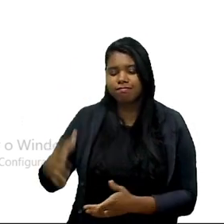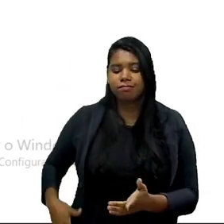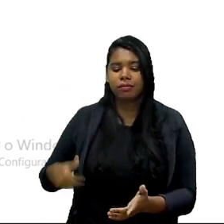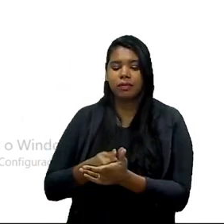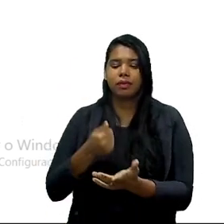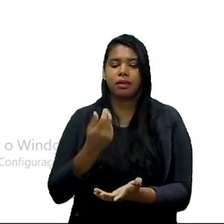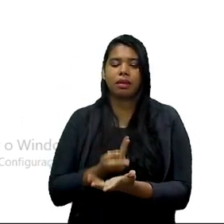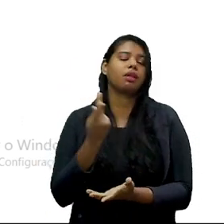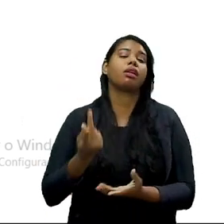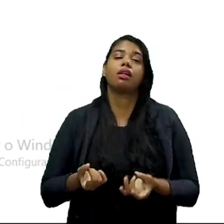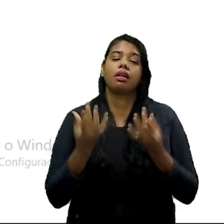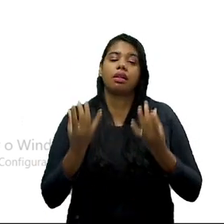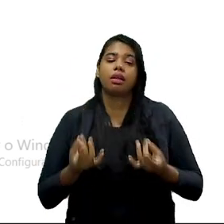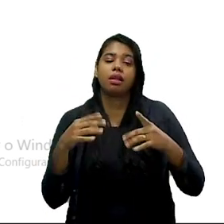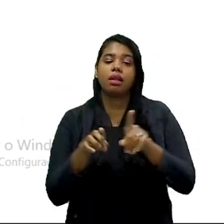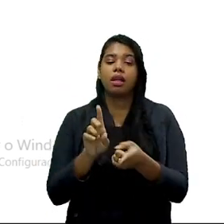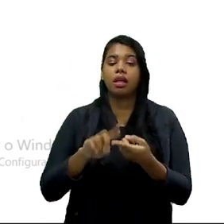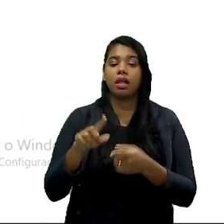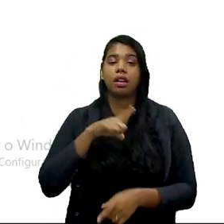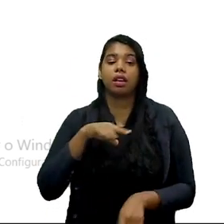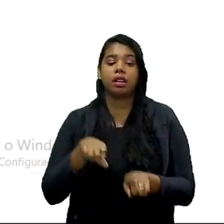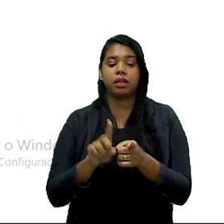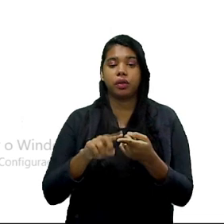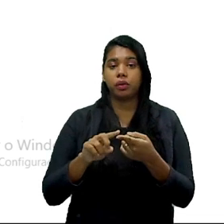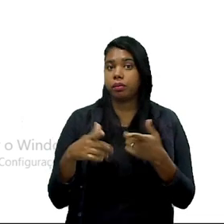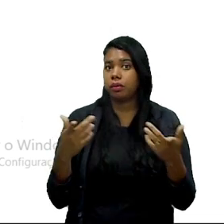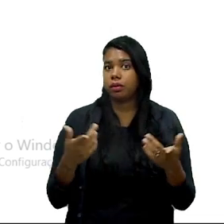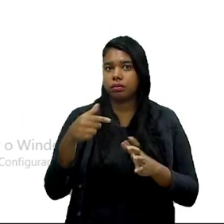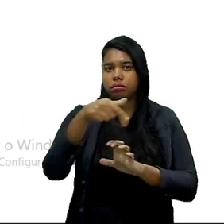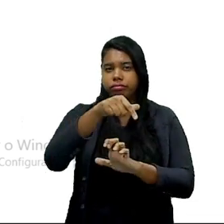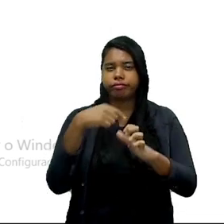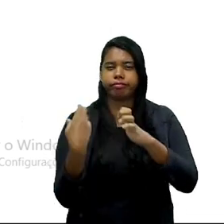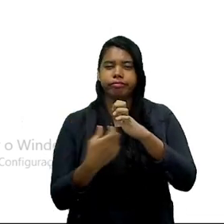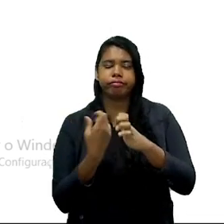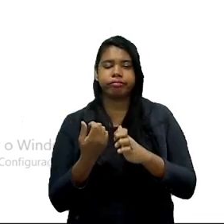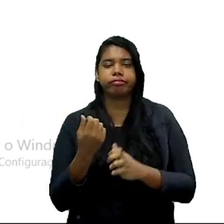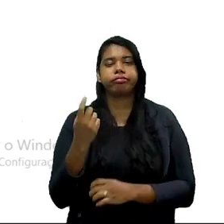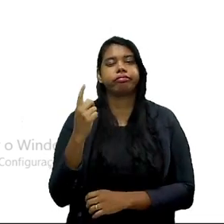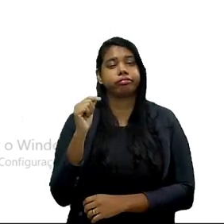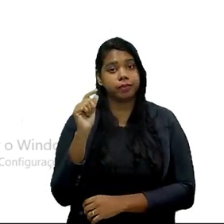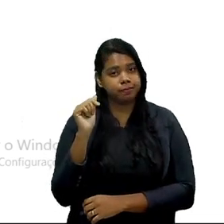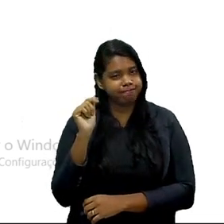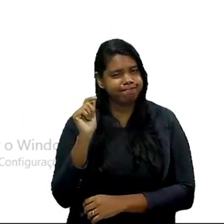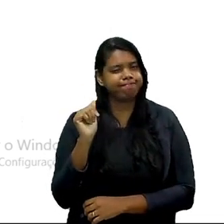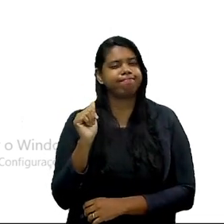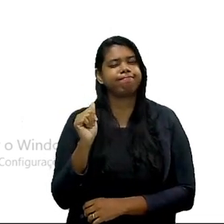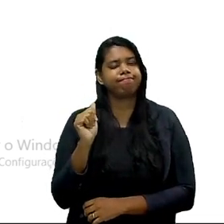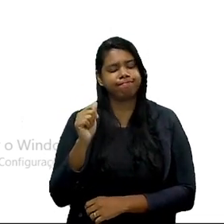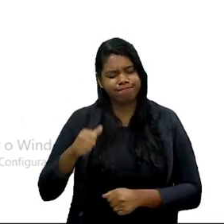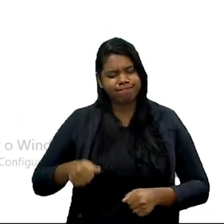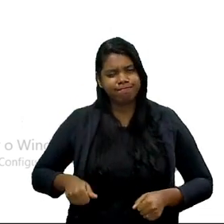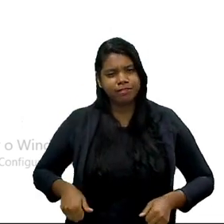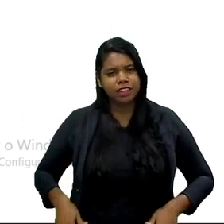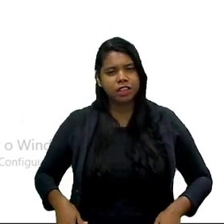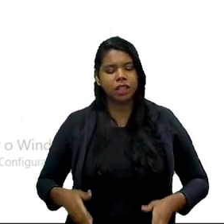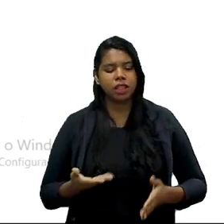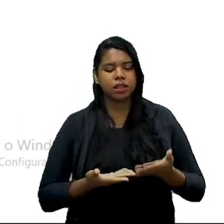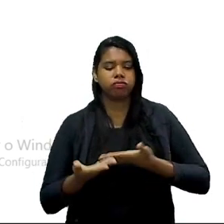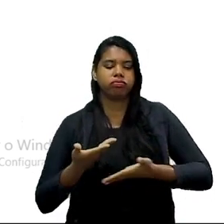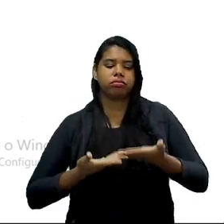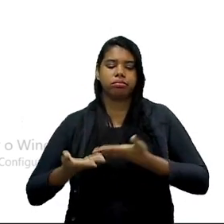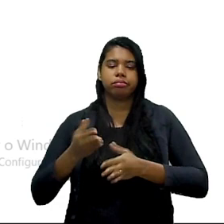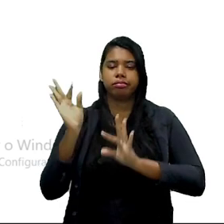vendas. Mas tem, para qualquer empresa, o que nós chamamos os custos. São valores gastos diretamente na aquisição